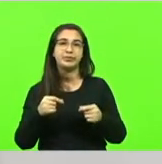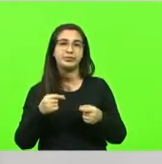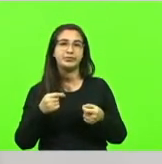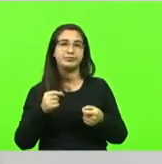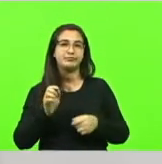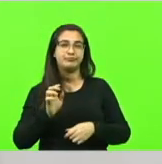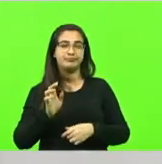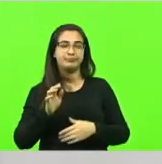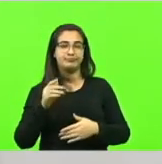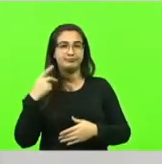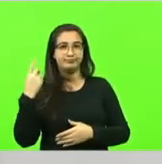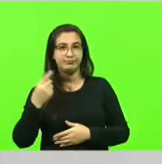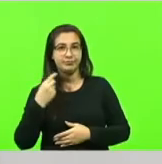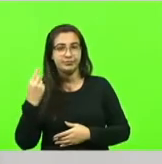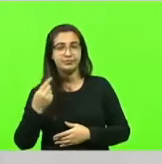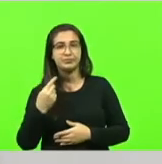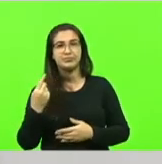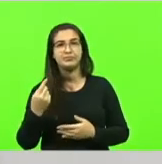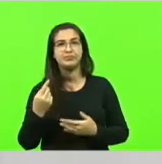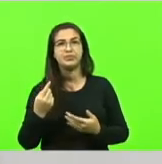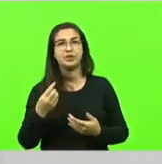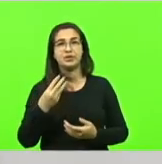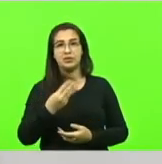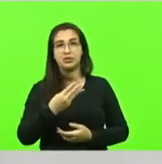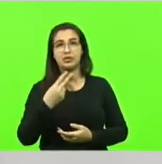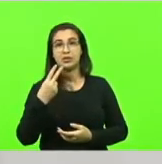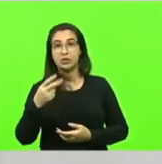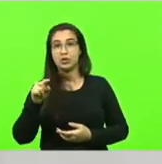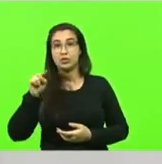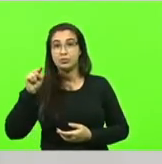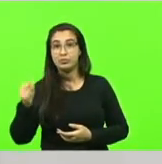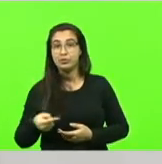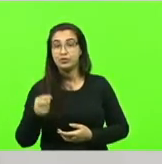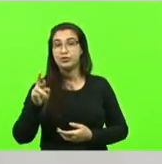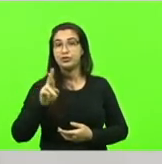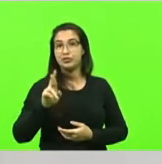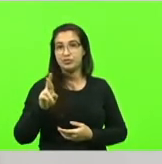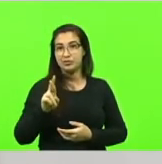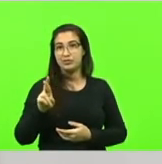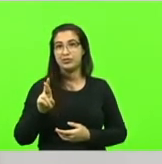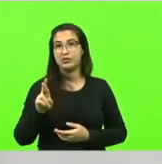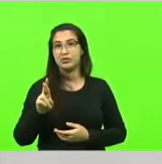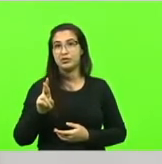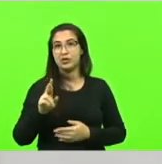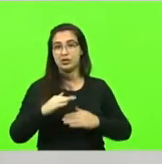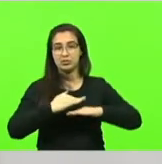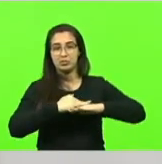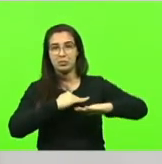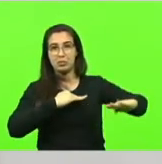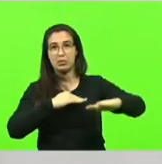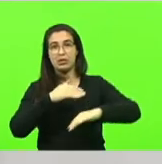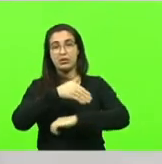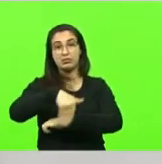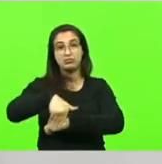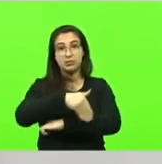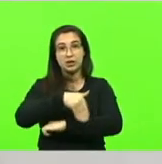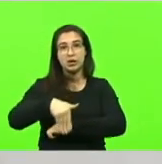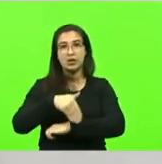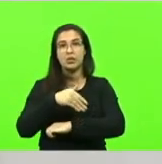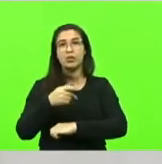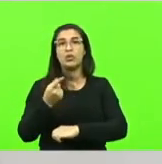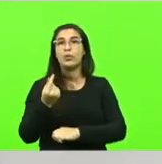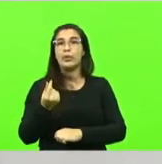R$ 32 milhões. Deputado Nilson Berlanda, Vossa Excelência estava lá. R$ 32 milhões para pavimentação de ruas. O dinheiro está na